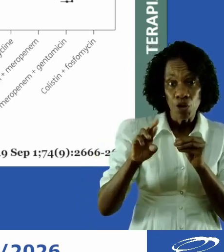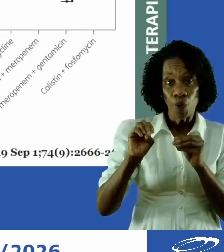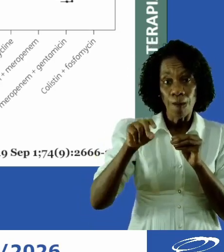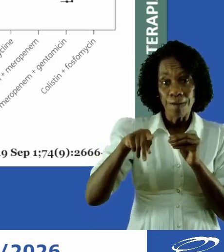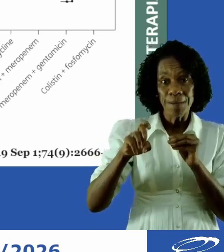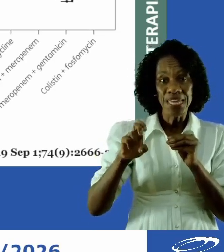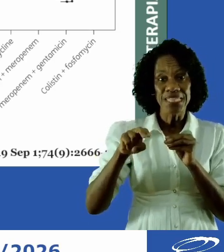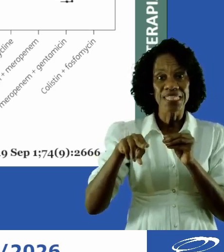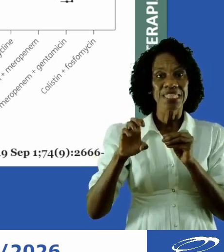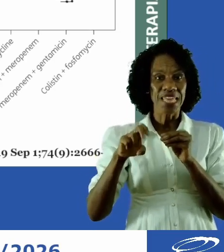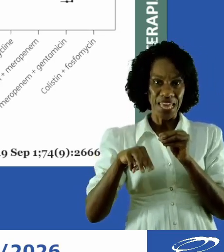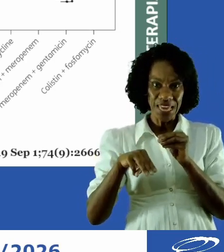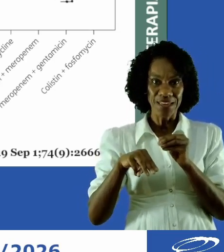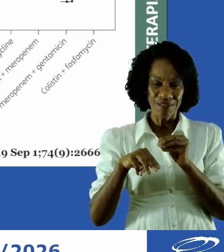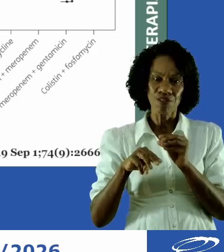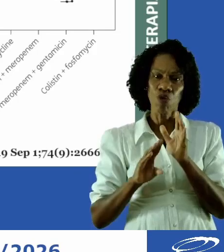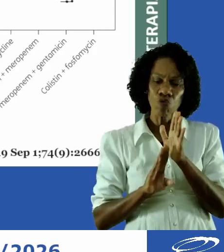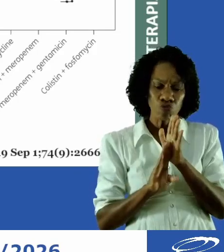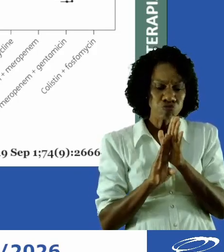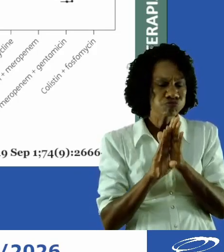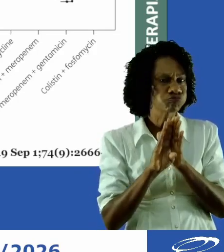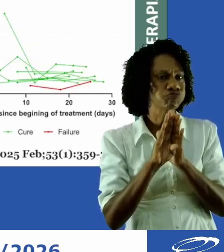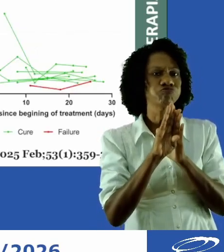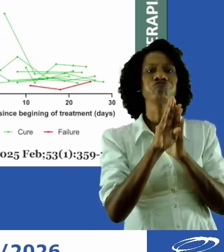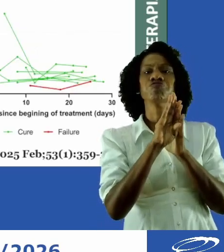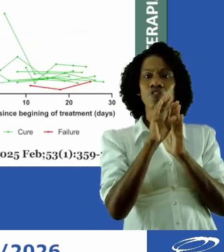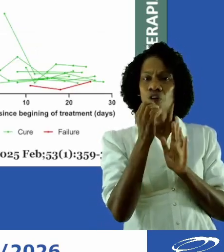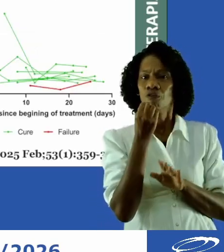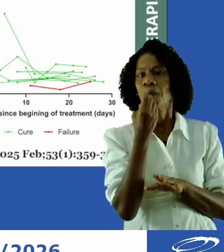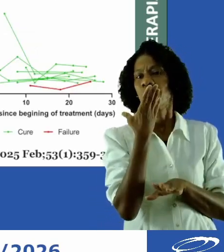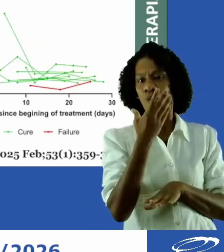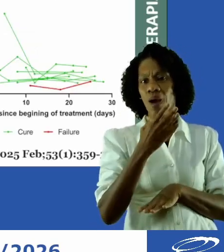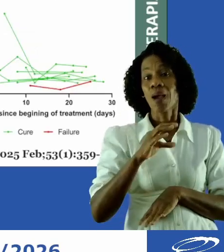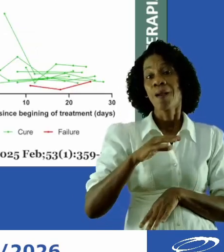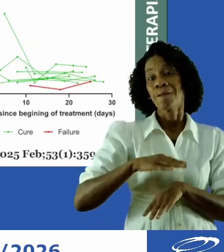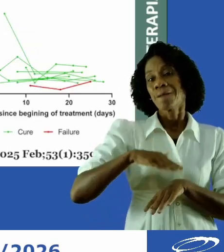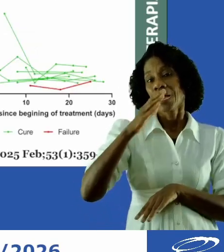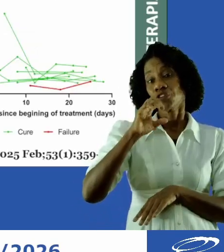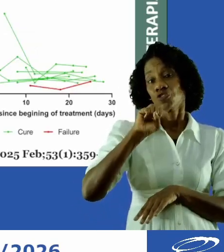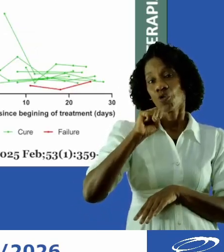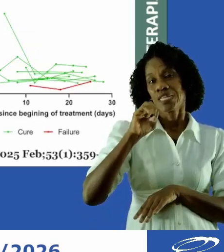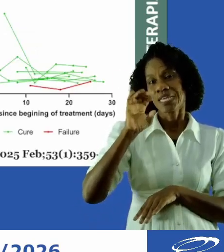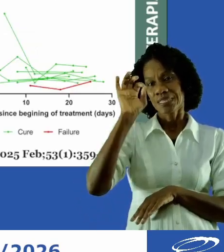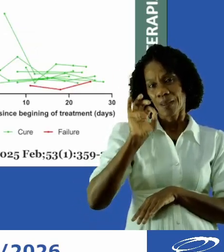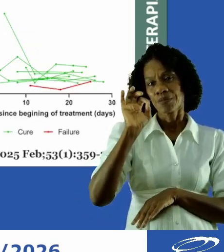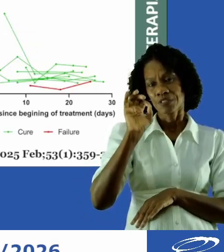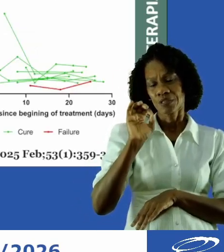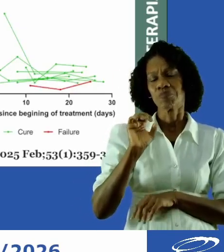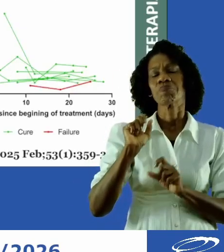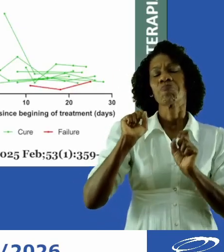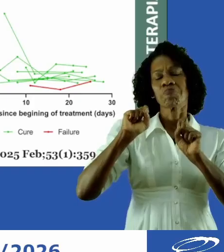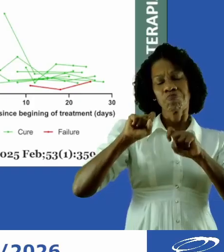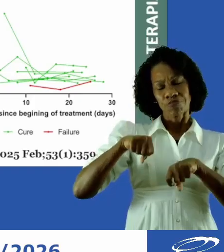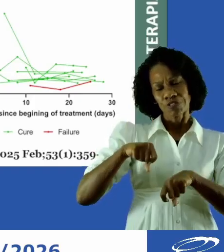de resolutividade ou sobrevida livre de doenças foi muito boa, acima de 80%. Então, é possível nós trabalharmos